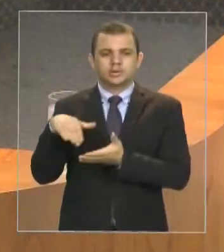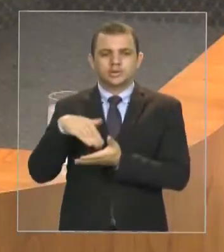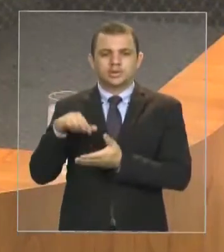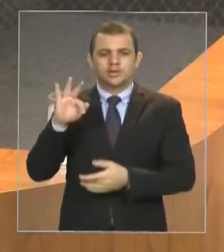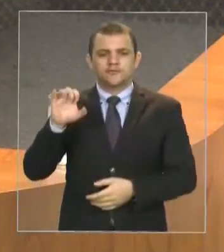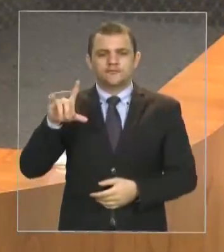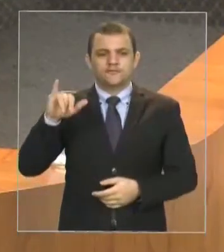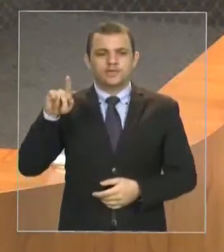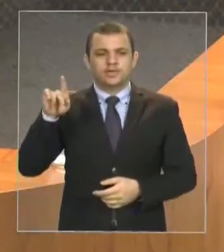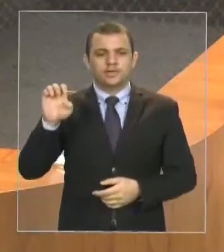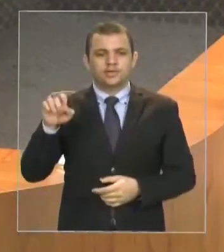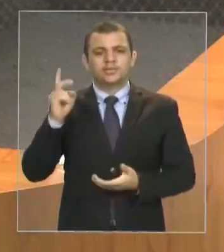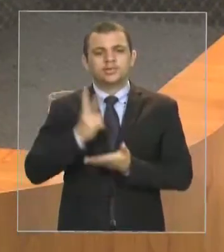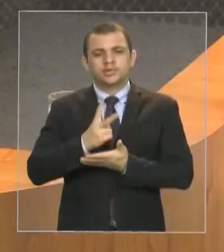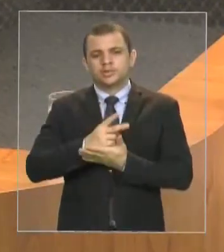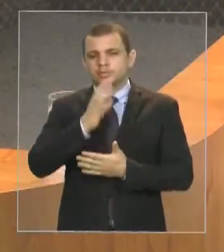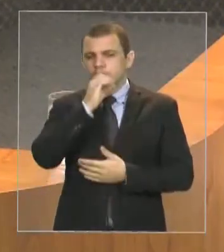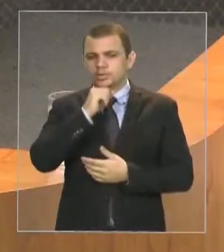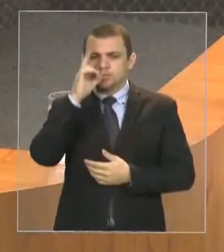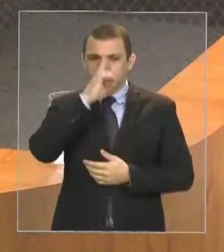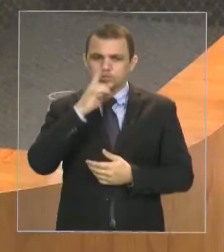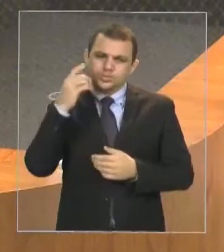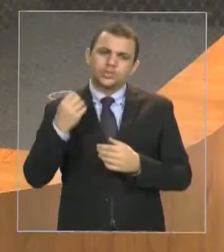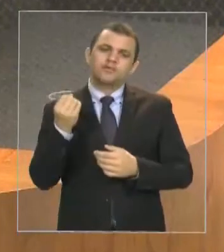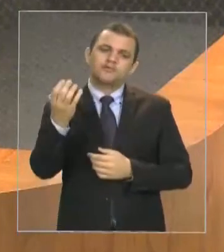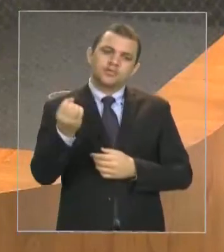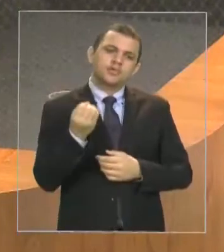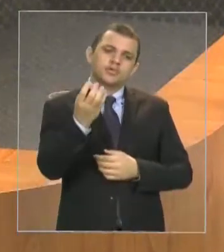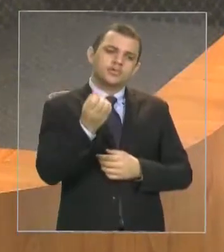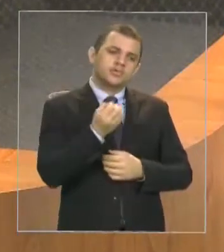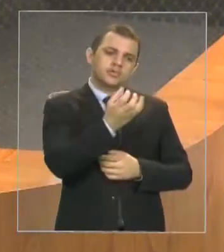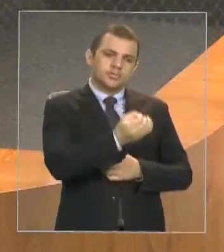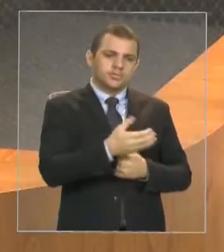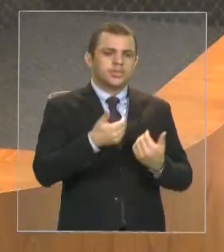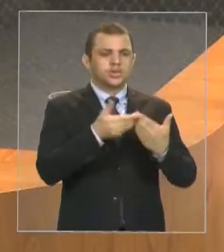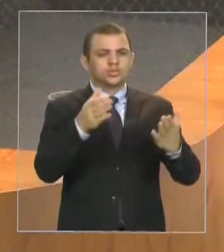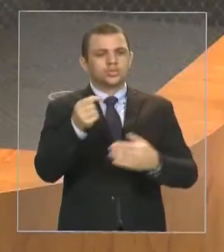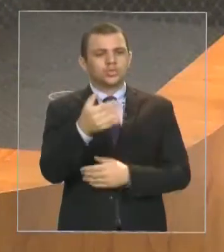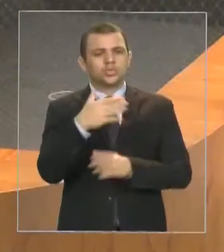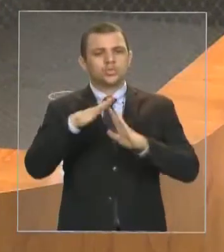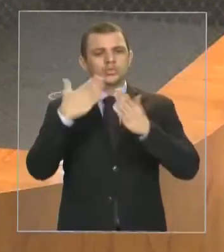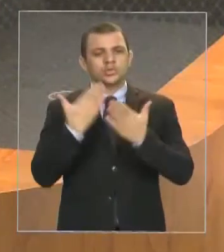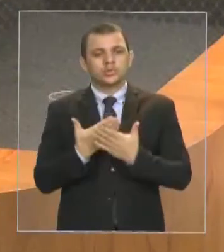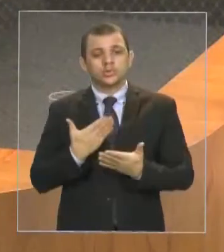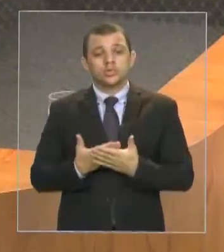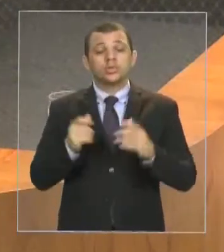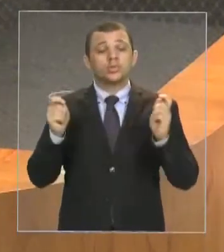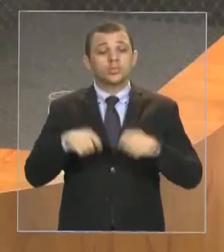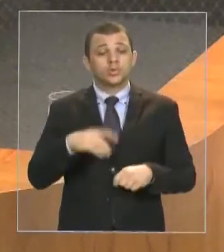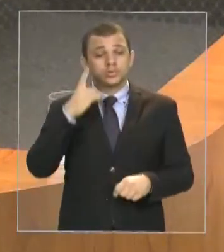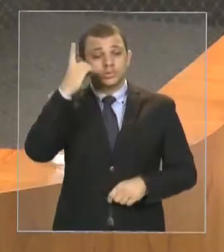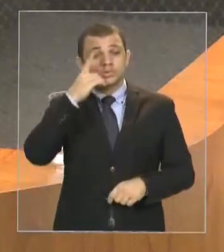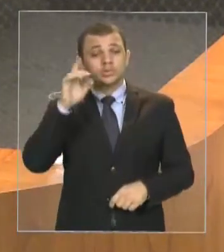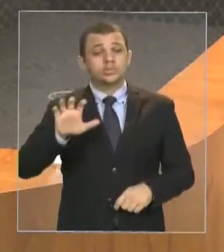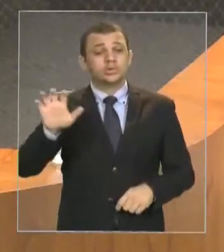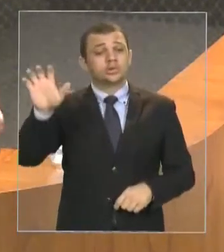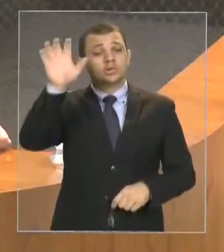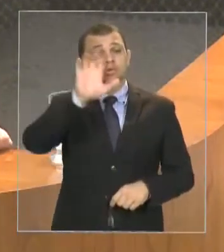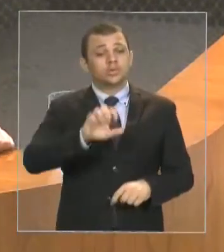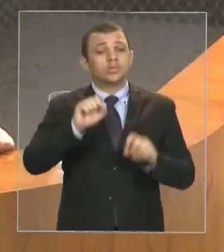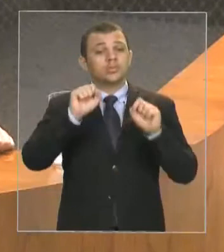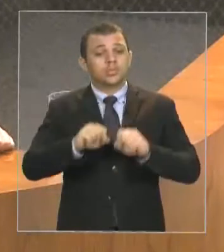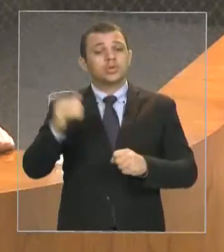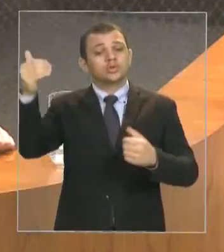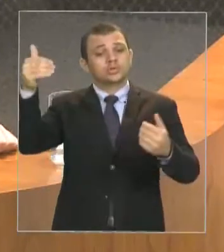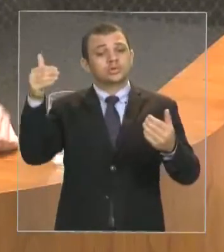os fins de semana para inaugurar novas escolas, para que os deputados, pelo menos os das regiões, se façam